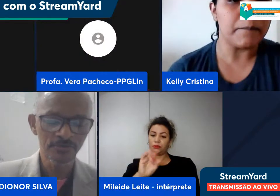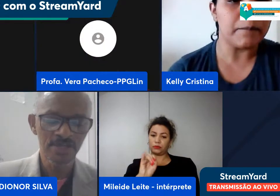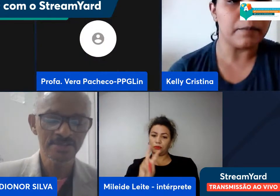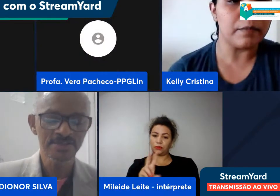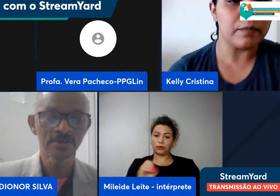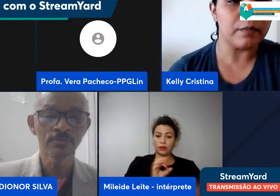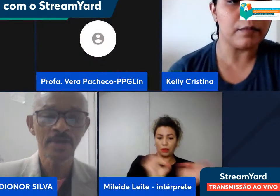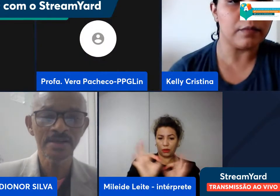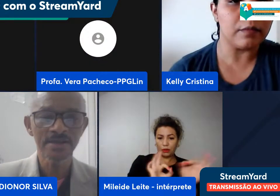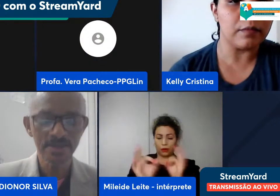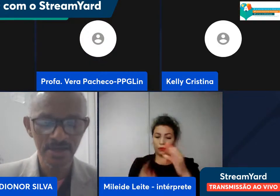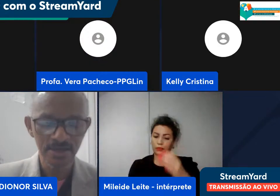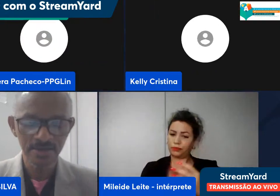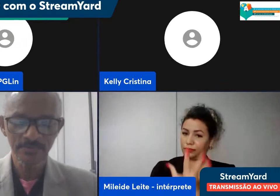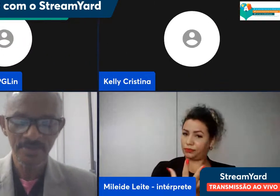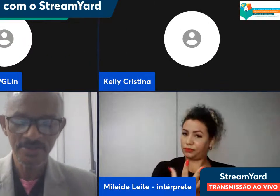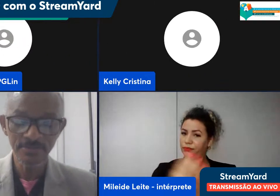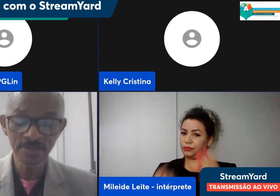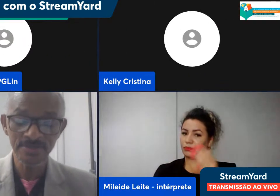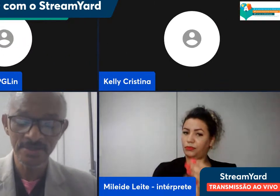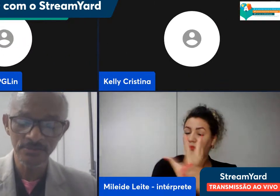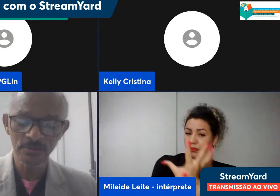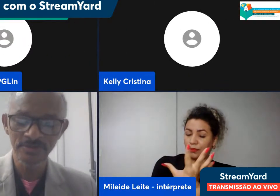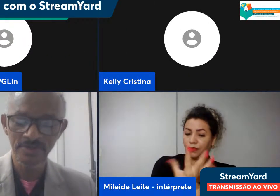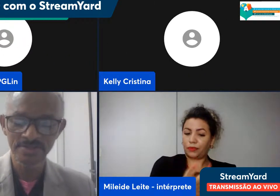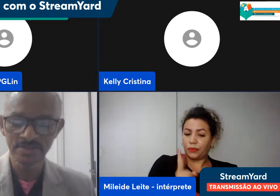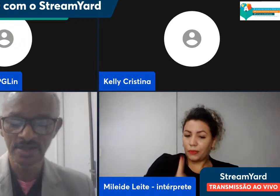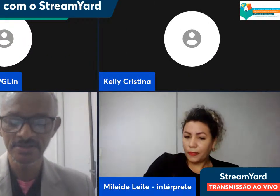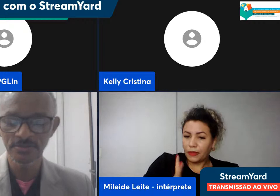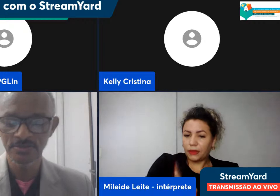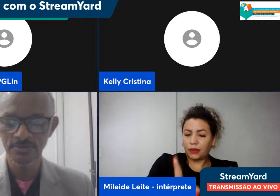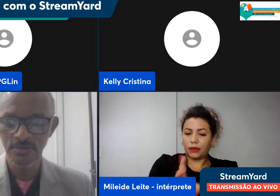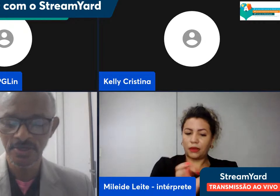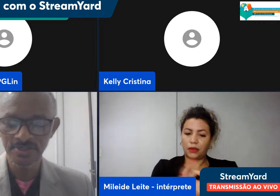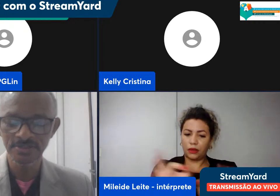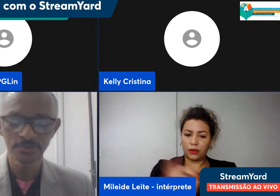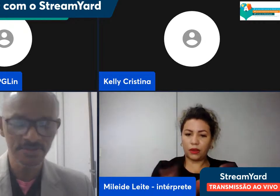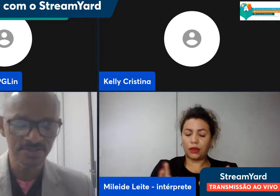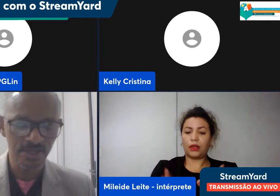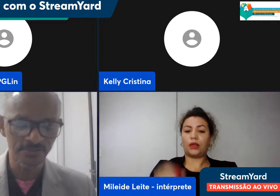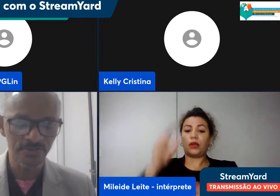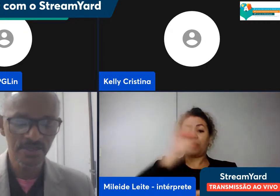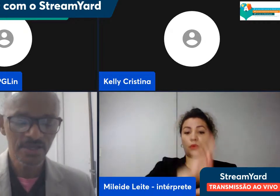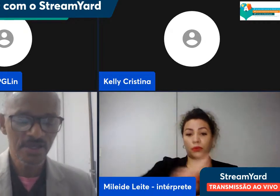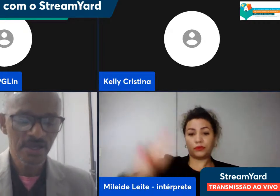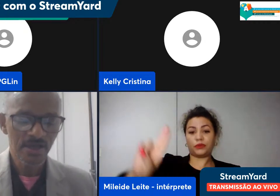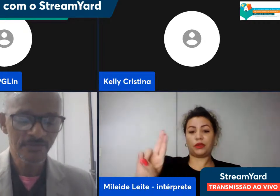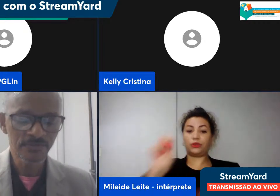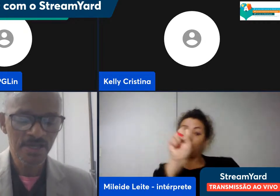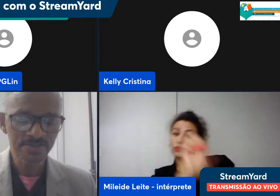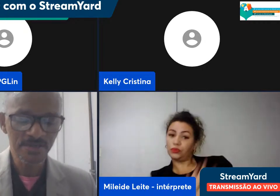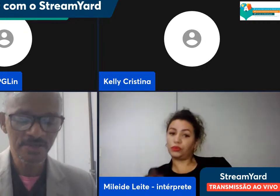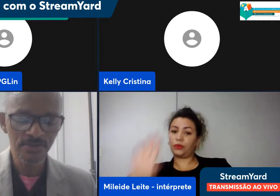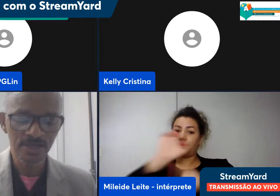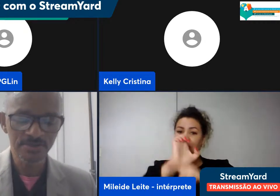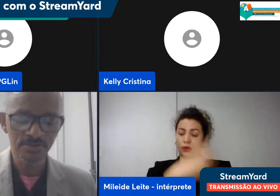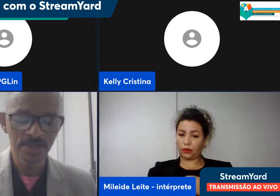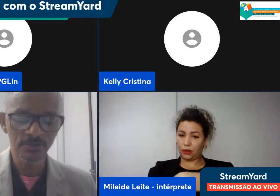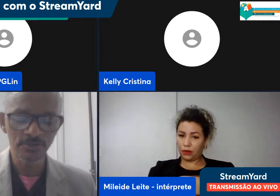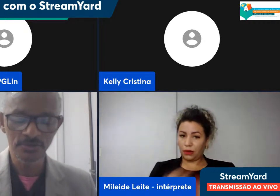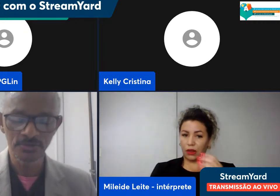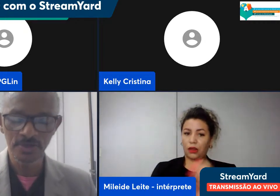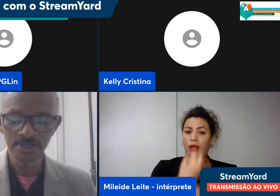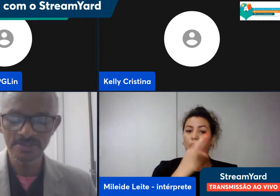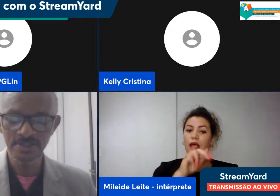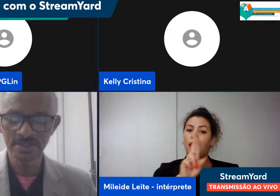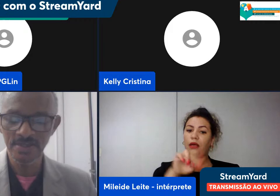uma fundação para criar e manter uma universidade no sudoeste do Estado. A Fundação